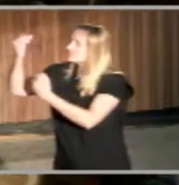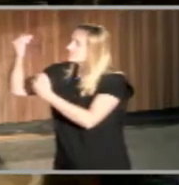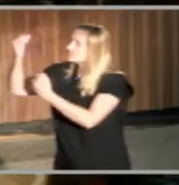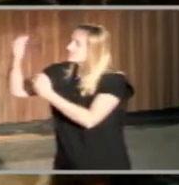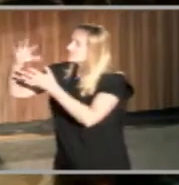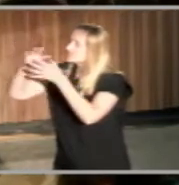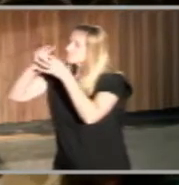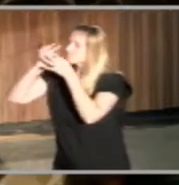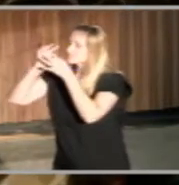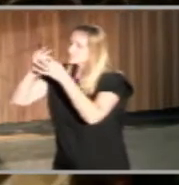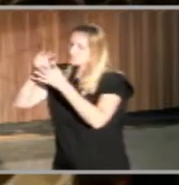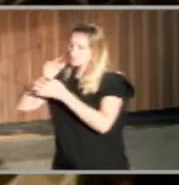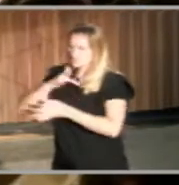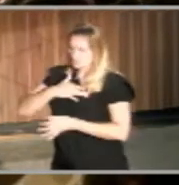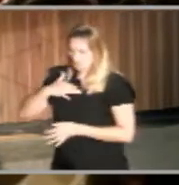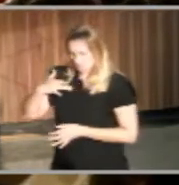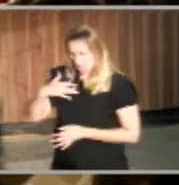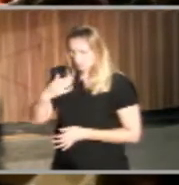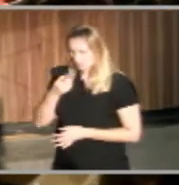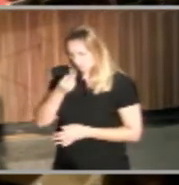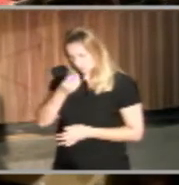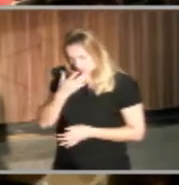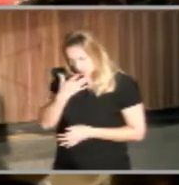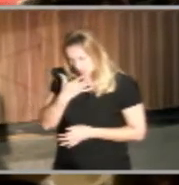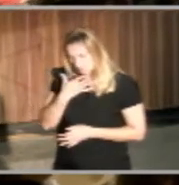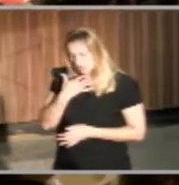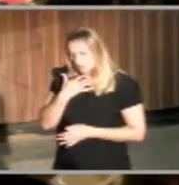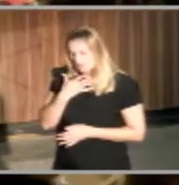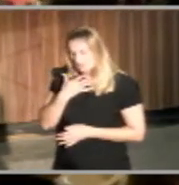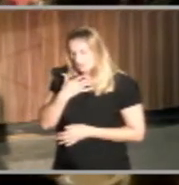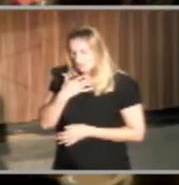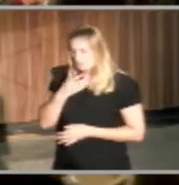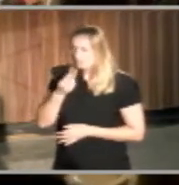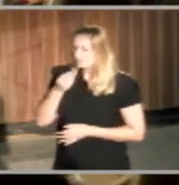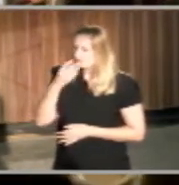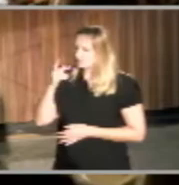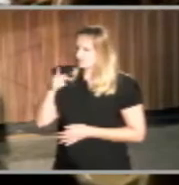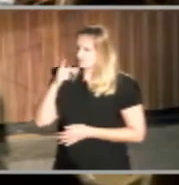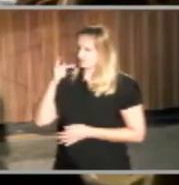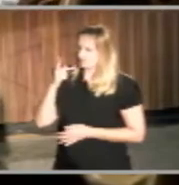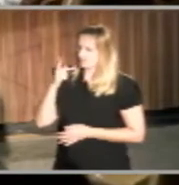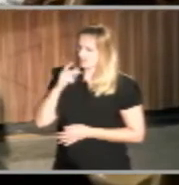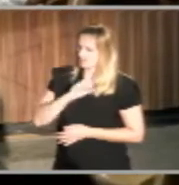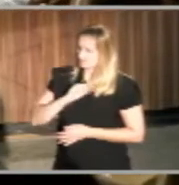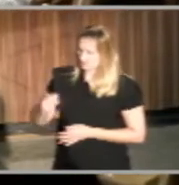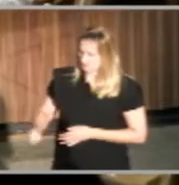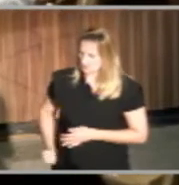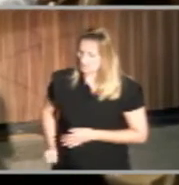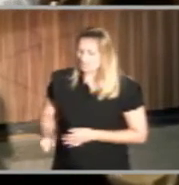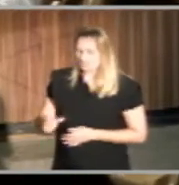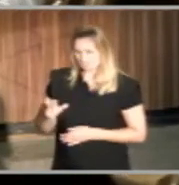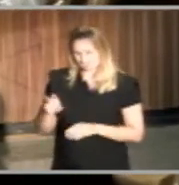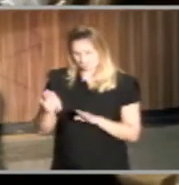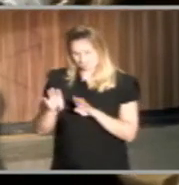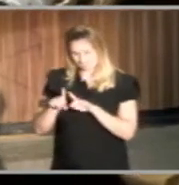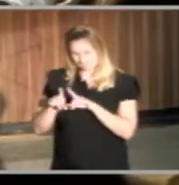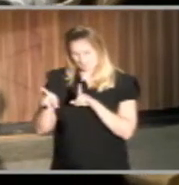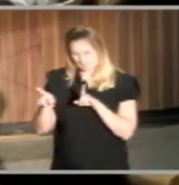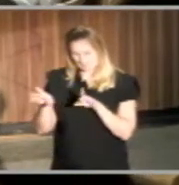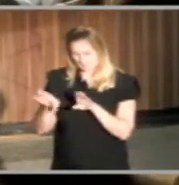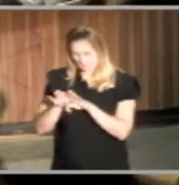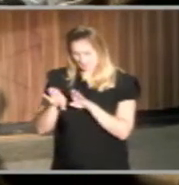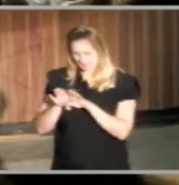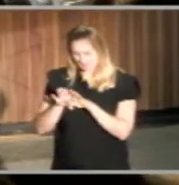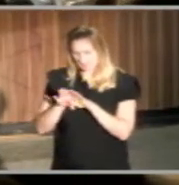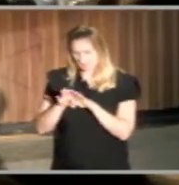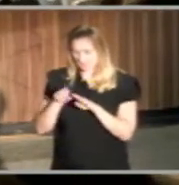o amor da Tua igreja, este lugar que nos acolhe. Bendito seja o Senhor. E temos tantas coisas que estão sendo